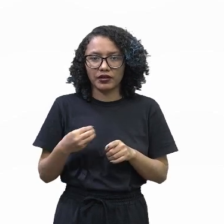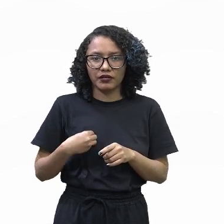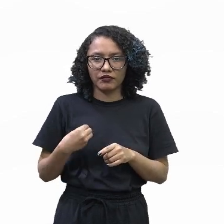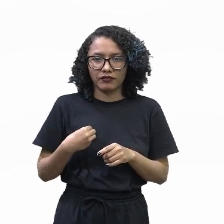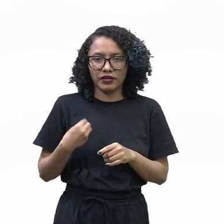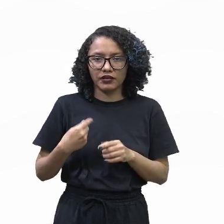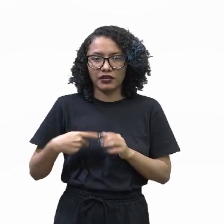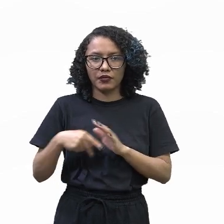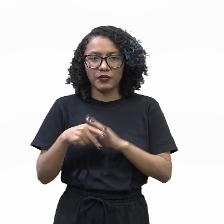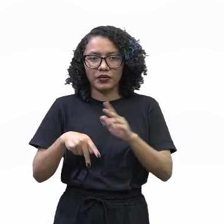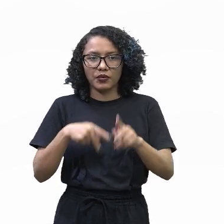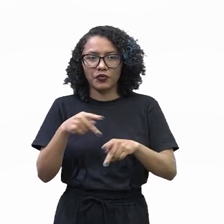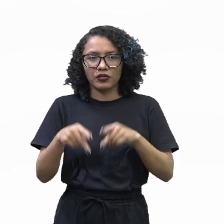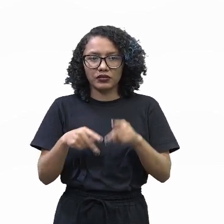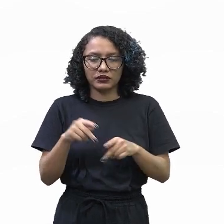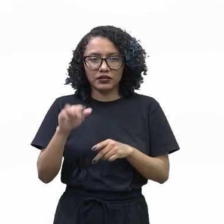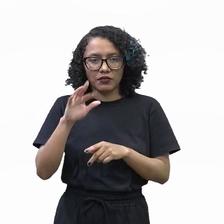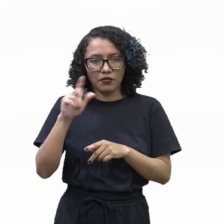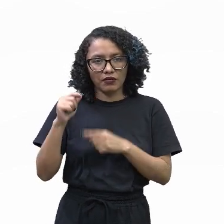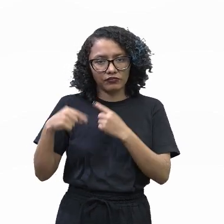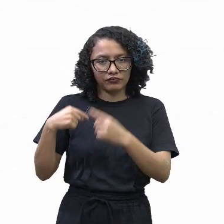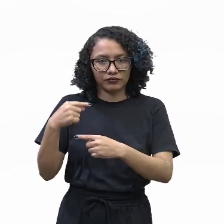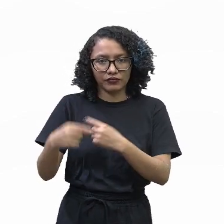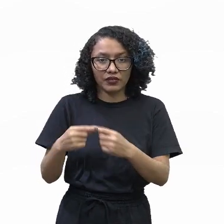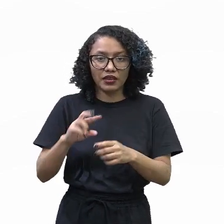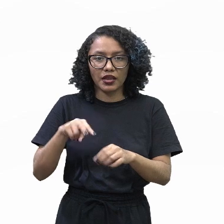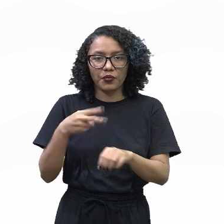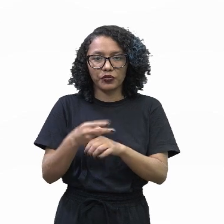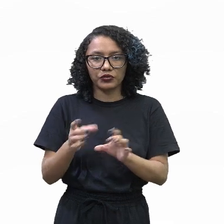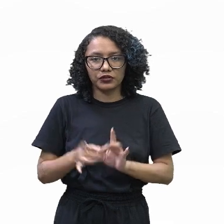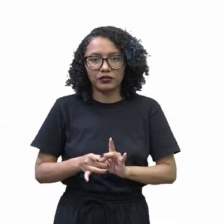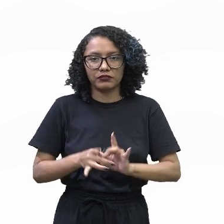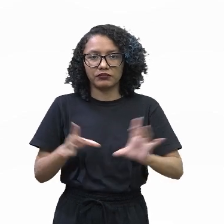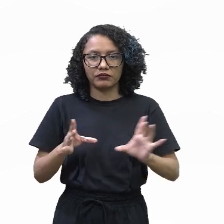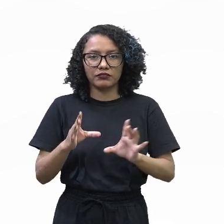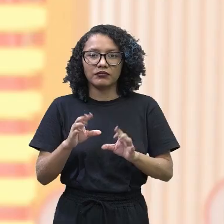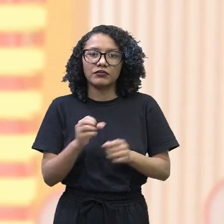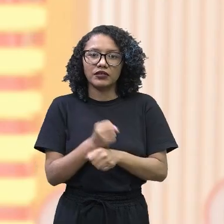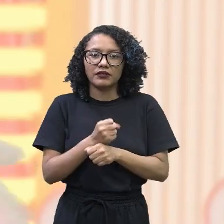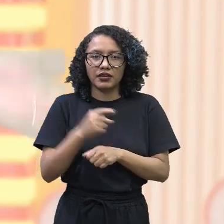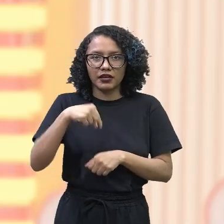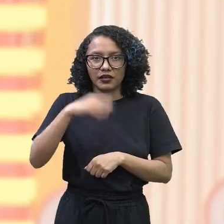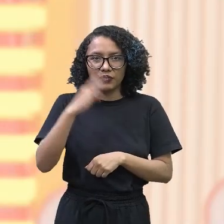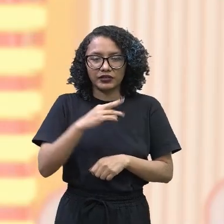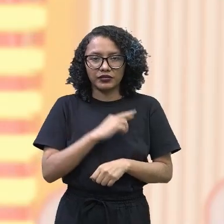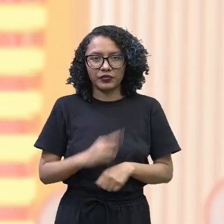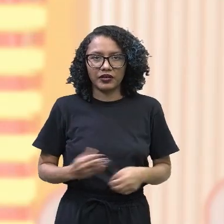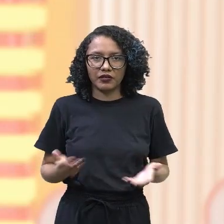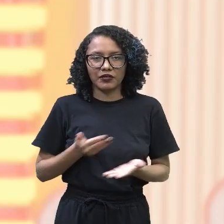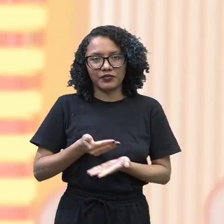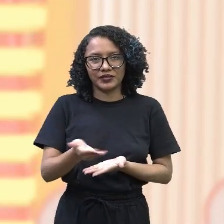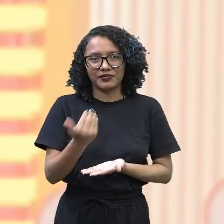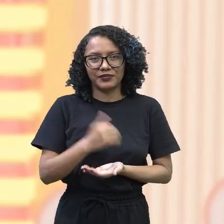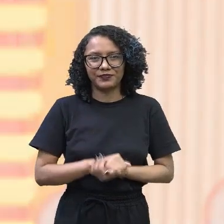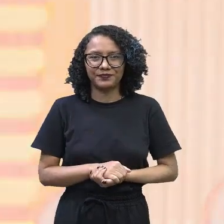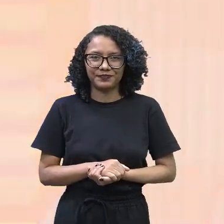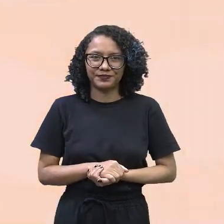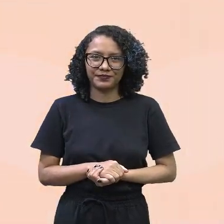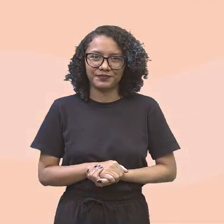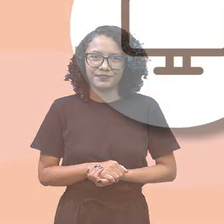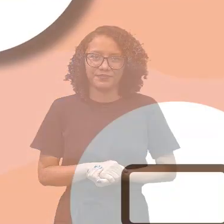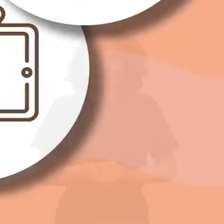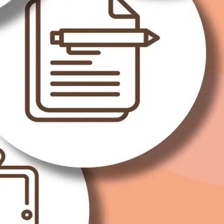da população afrodescendente no pós-abolição do Brasil República. Vamos à nossa aula?